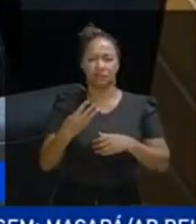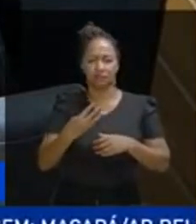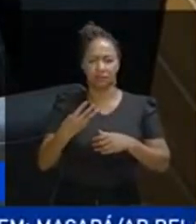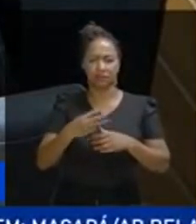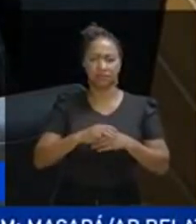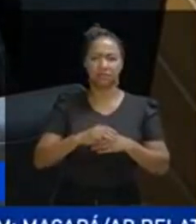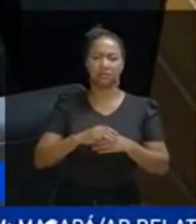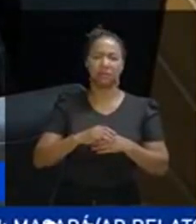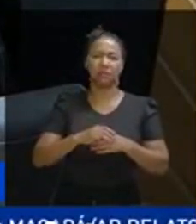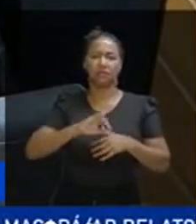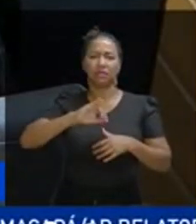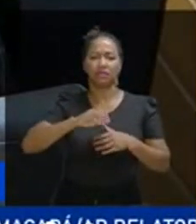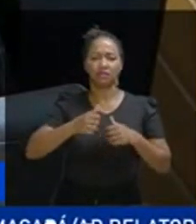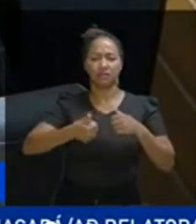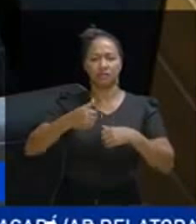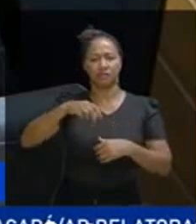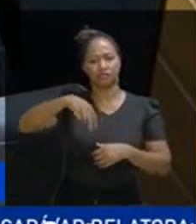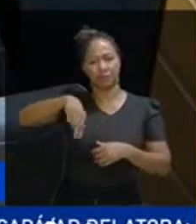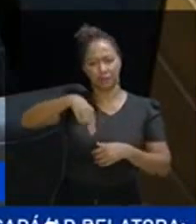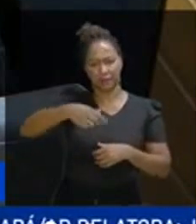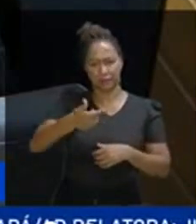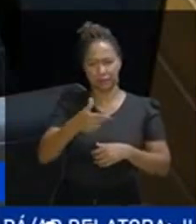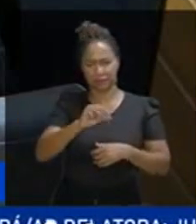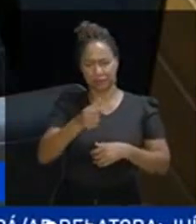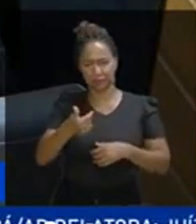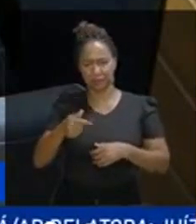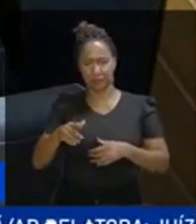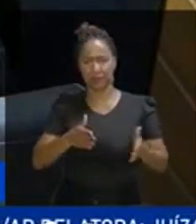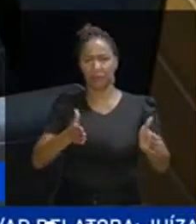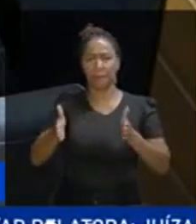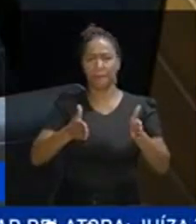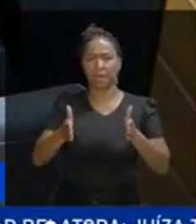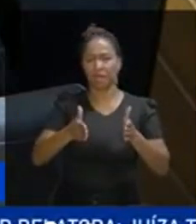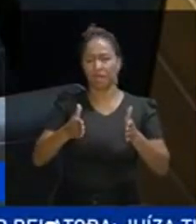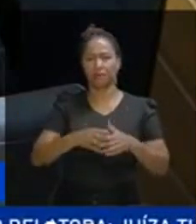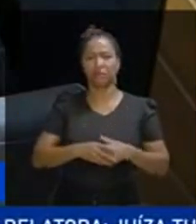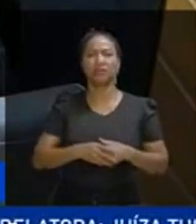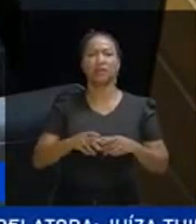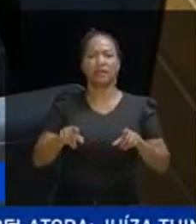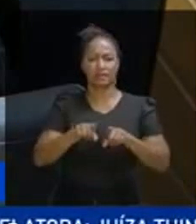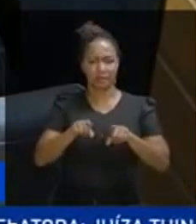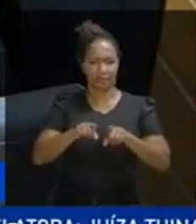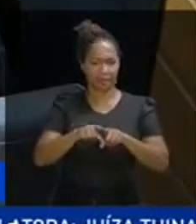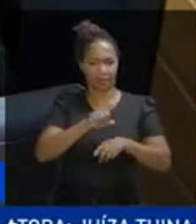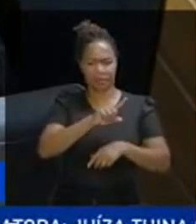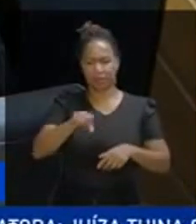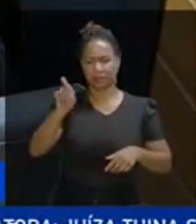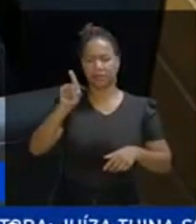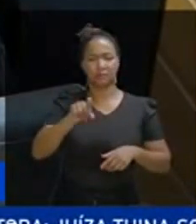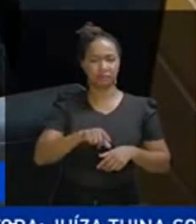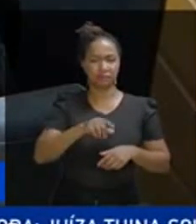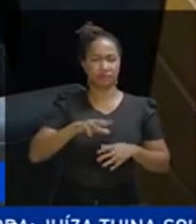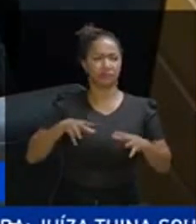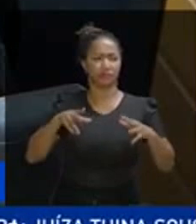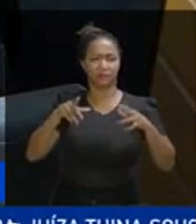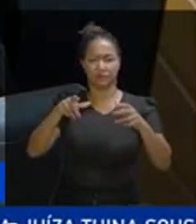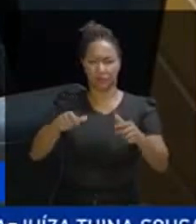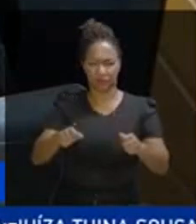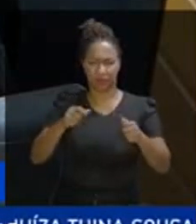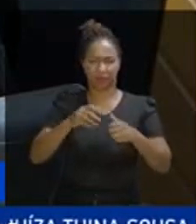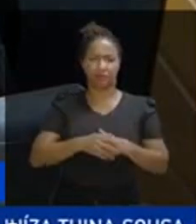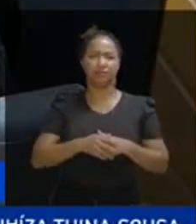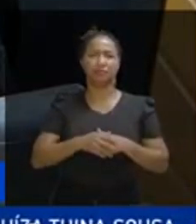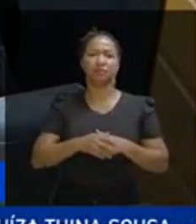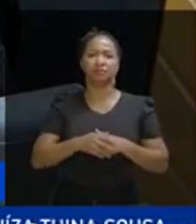de 2017, interrompendo o prazo prescricional e, por consequência, suspendeu todos os atos